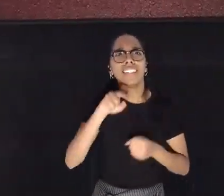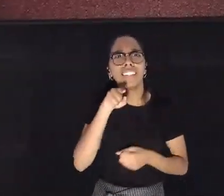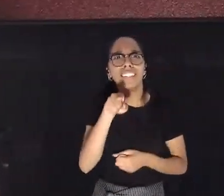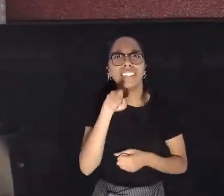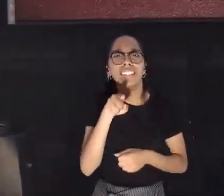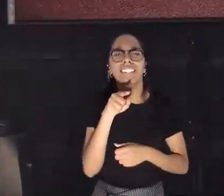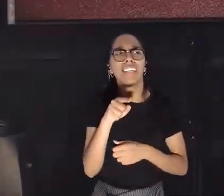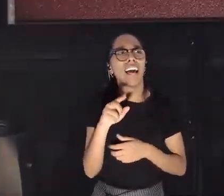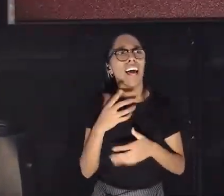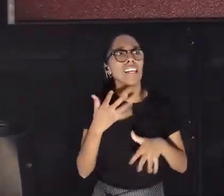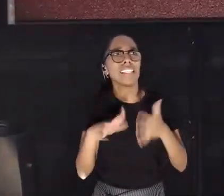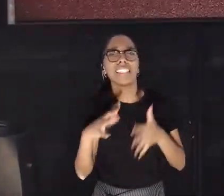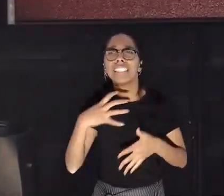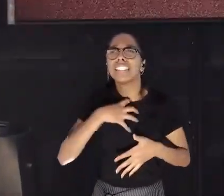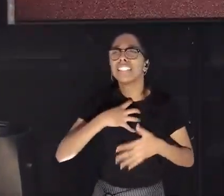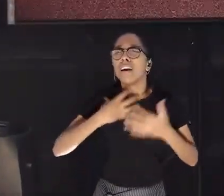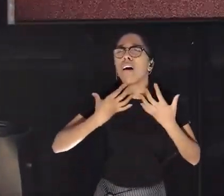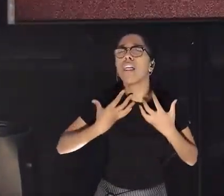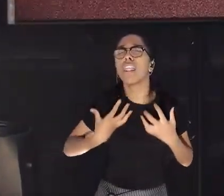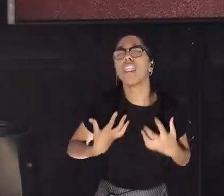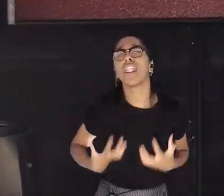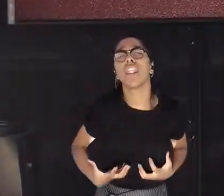renovado.